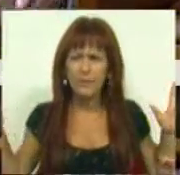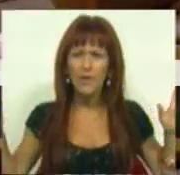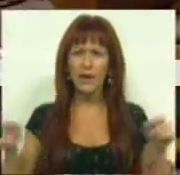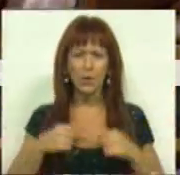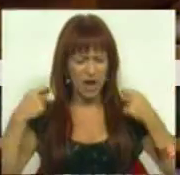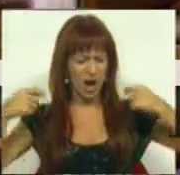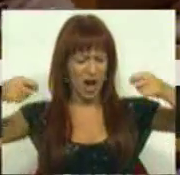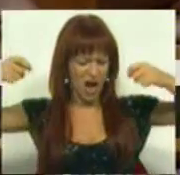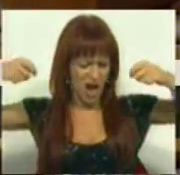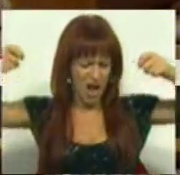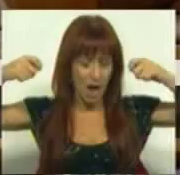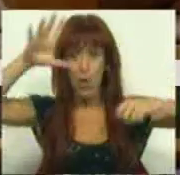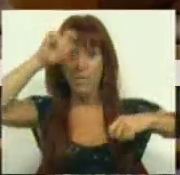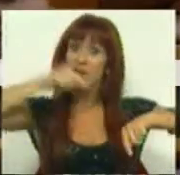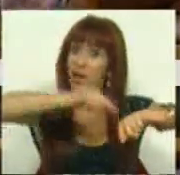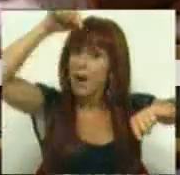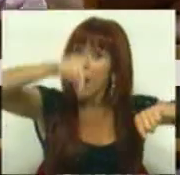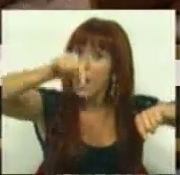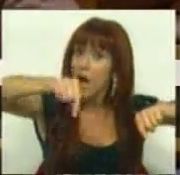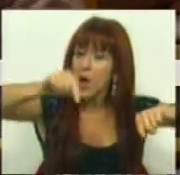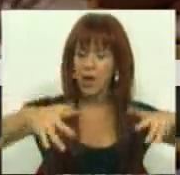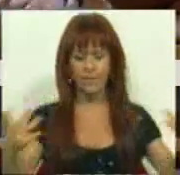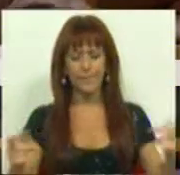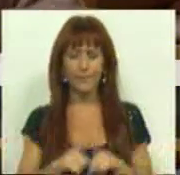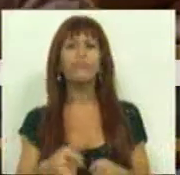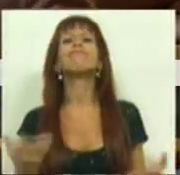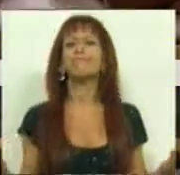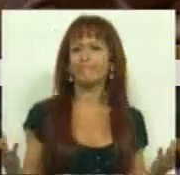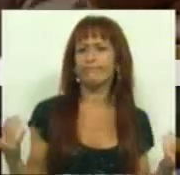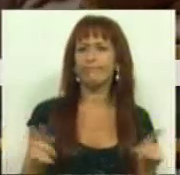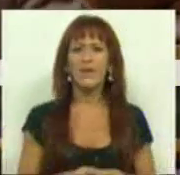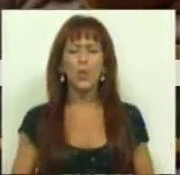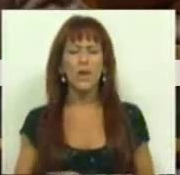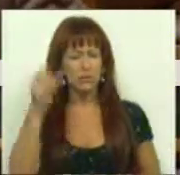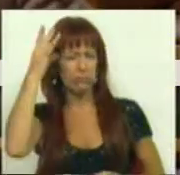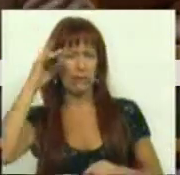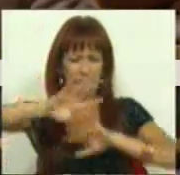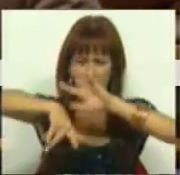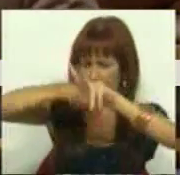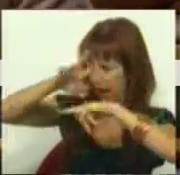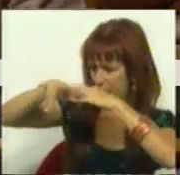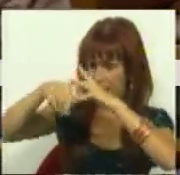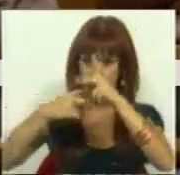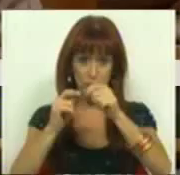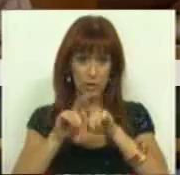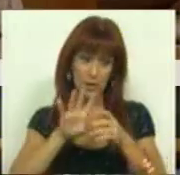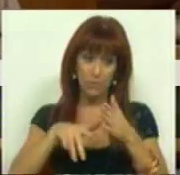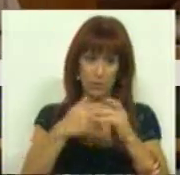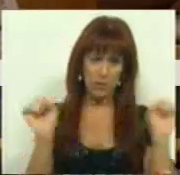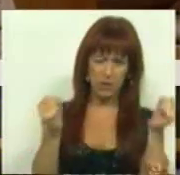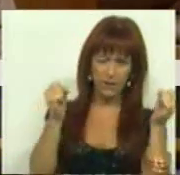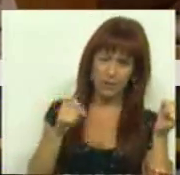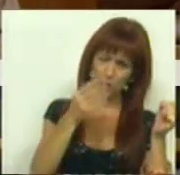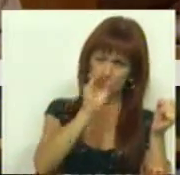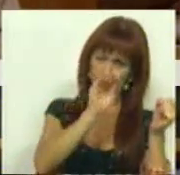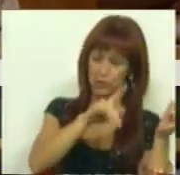é o despesismo do governo atual. Isto é realmente a promiscuidade entre o plano de salvação